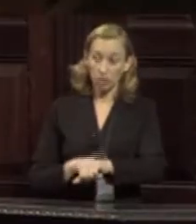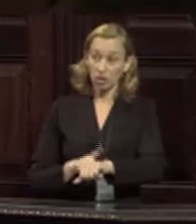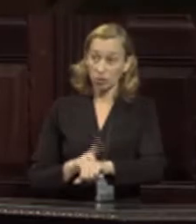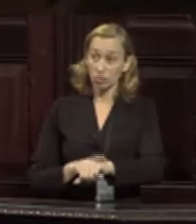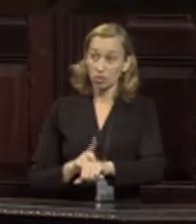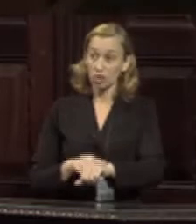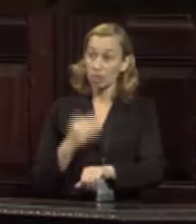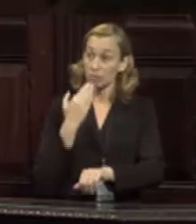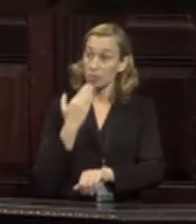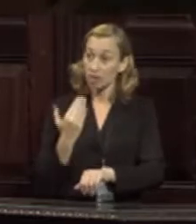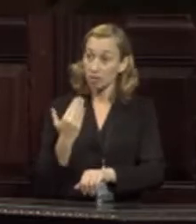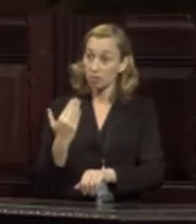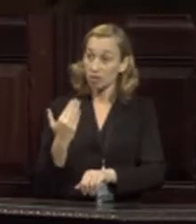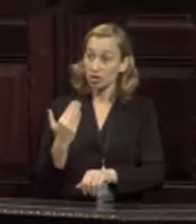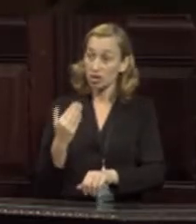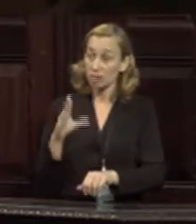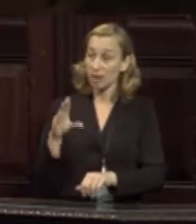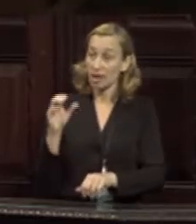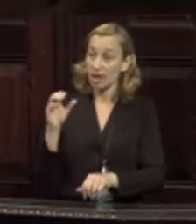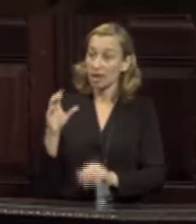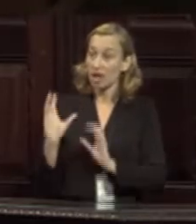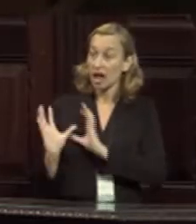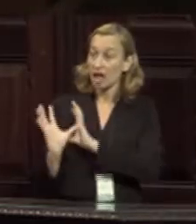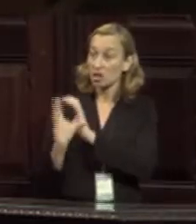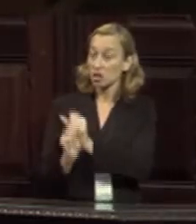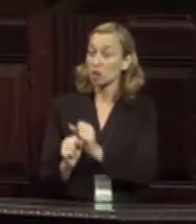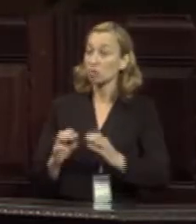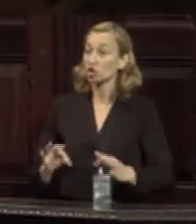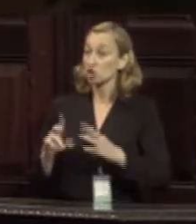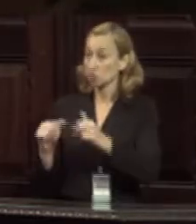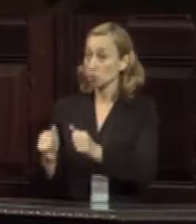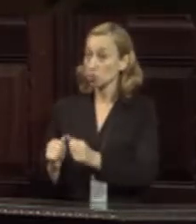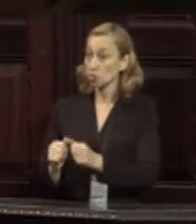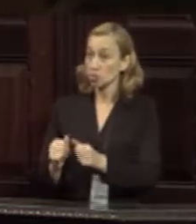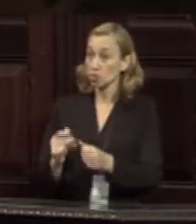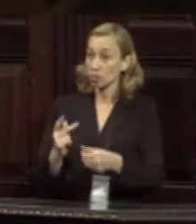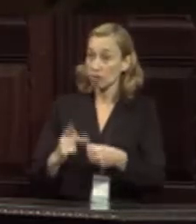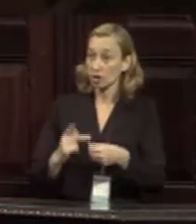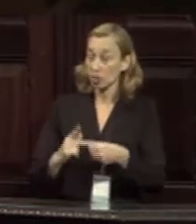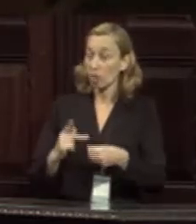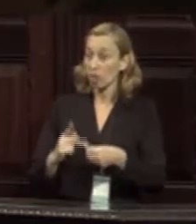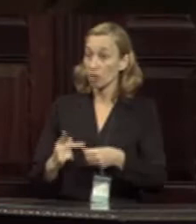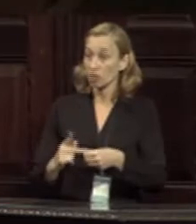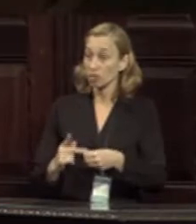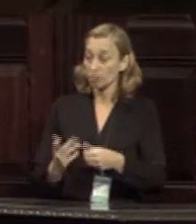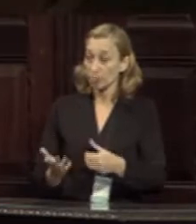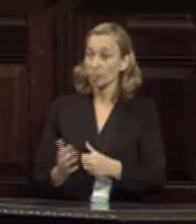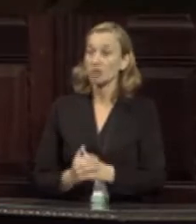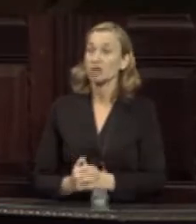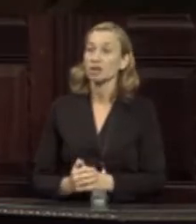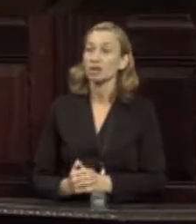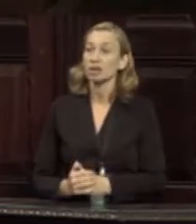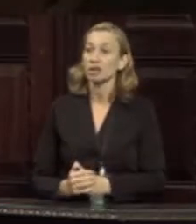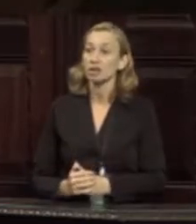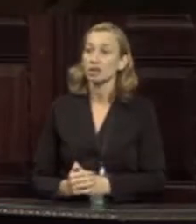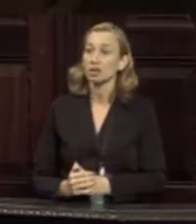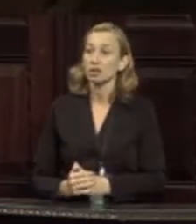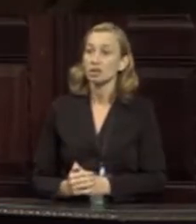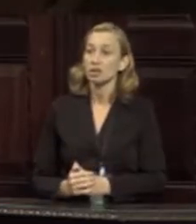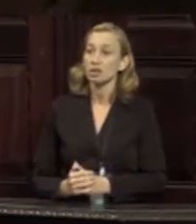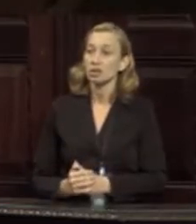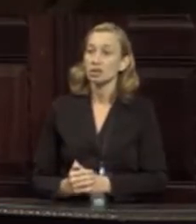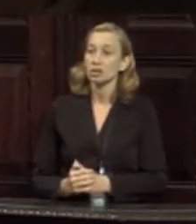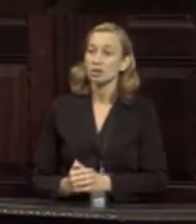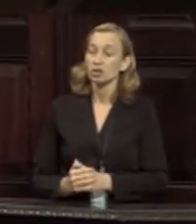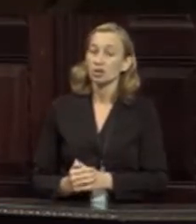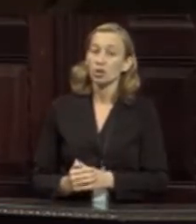royalties APE, que calcula em cima do maior preço ou venda ou preço de referência, como o preço de referência estava